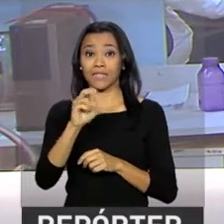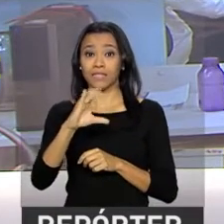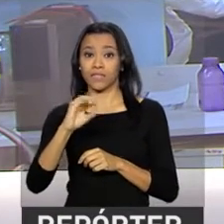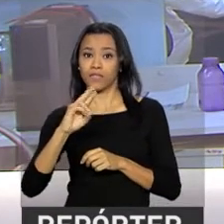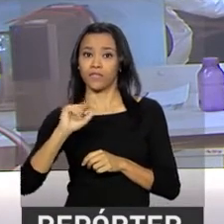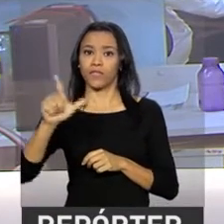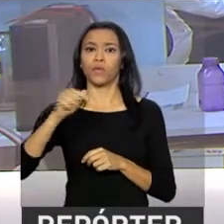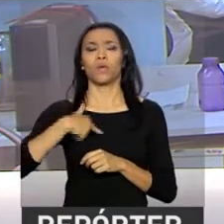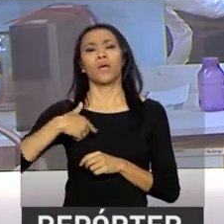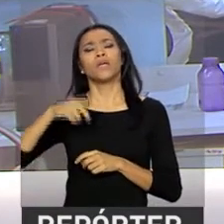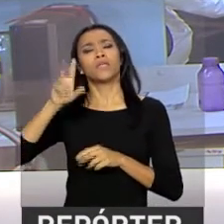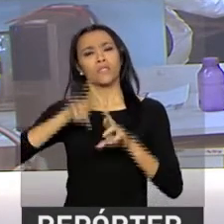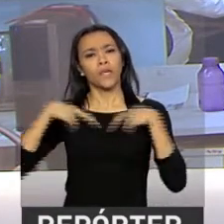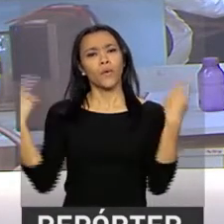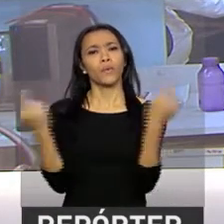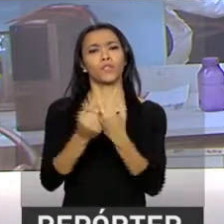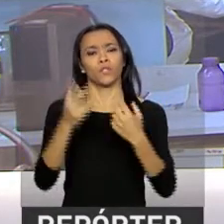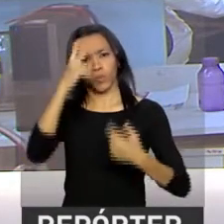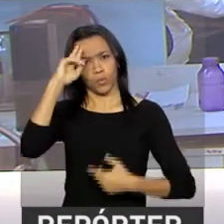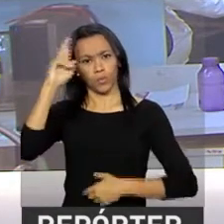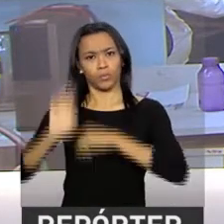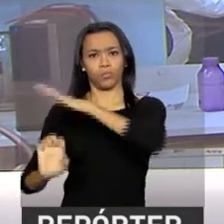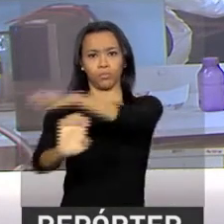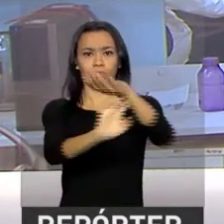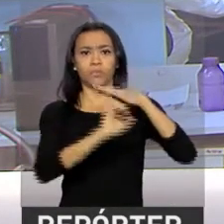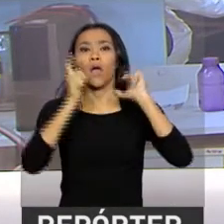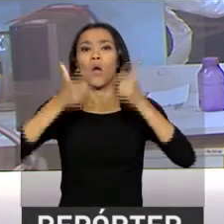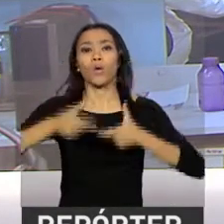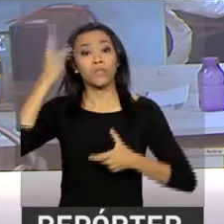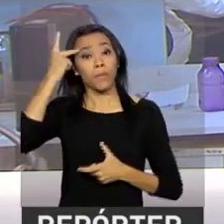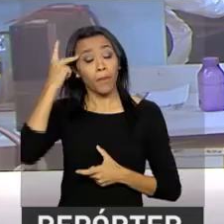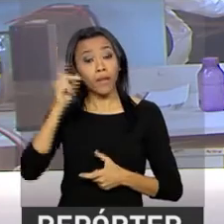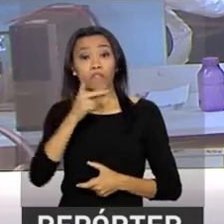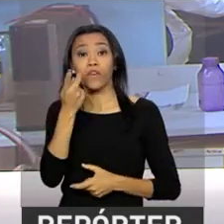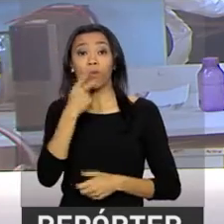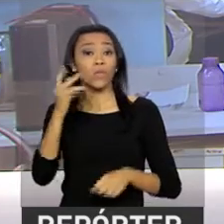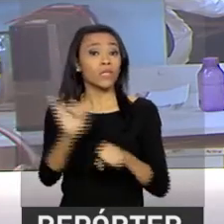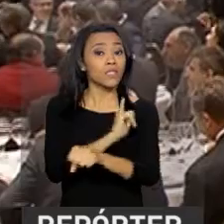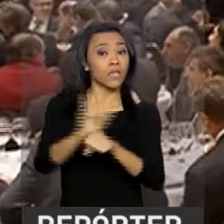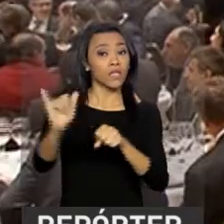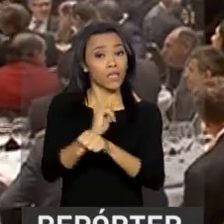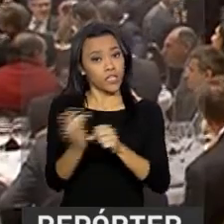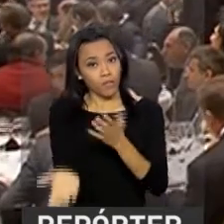empresários em São Paulo e falou sobre as estratégias para a retomada do crescimento no país.